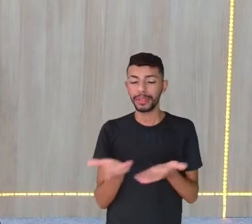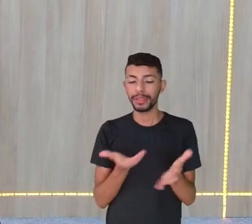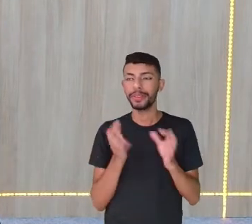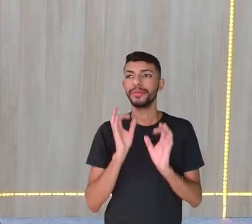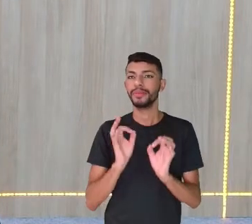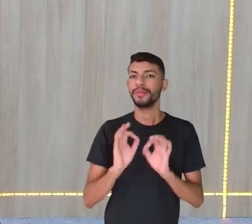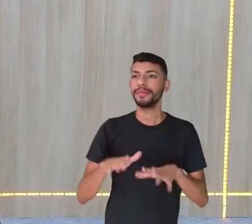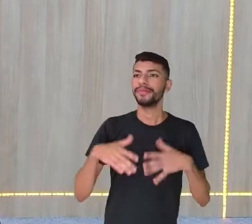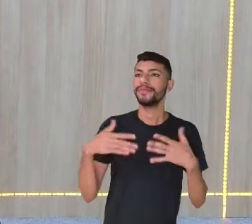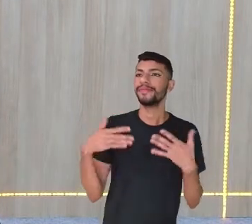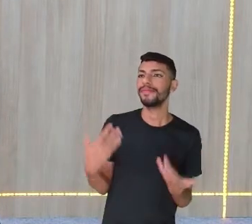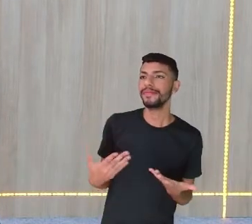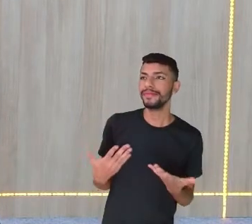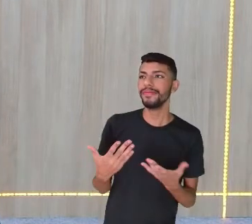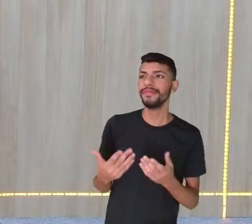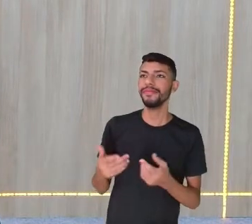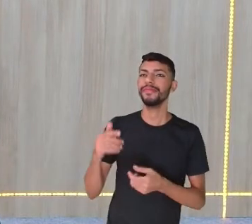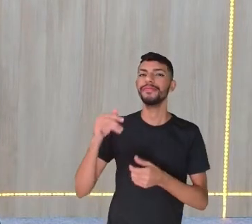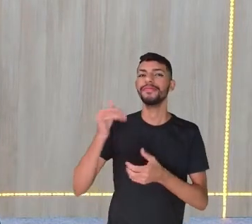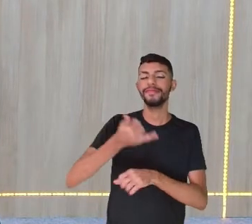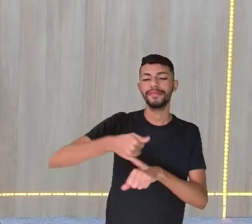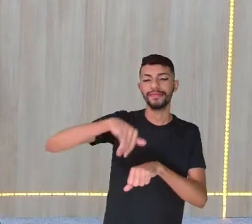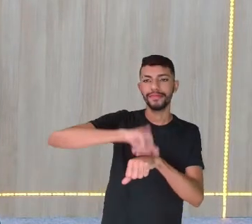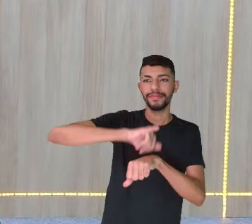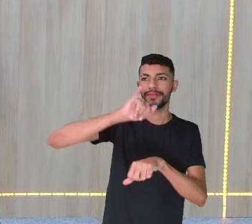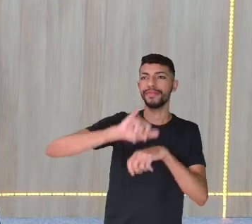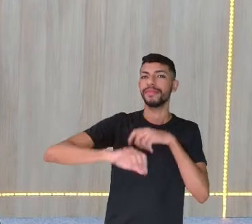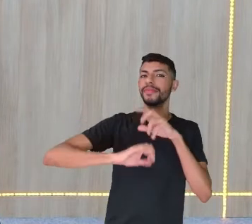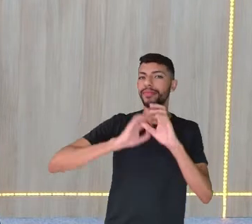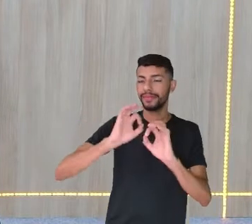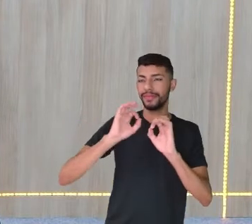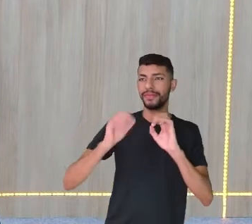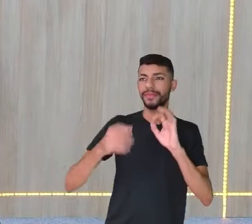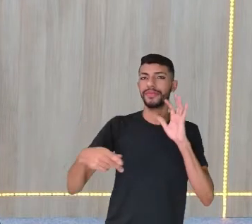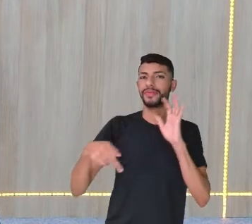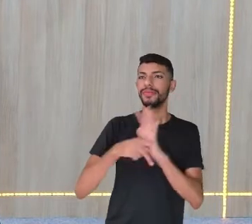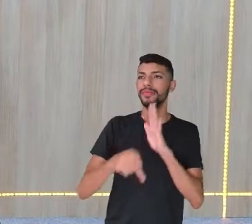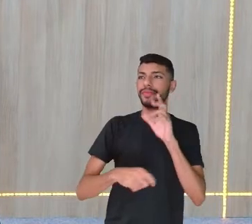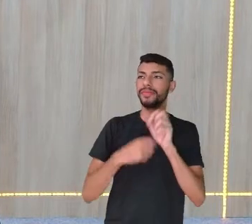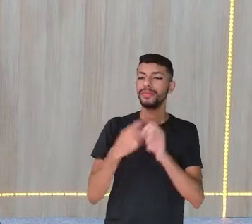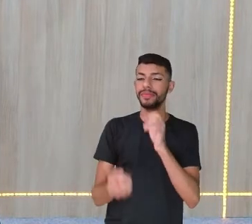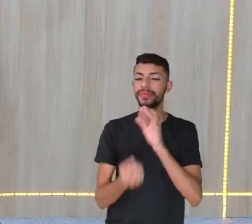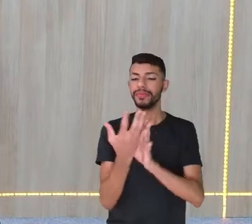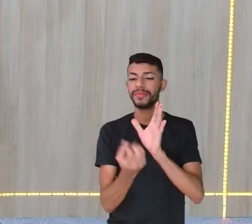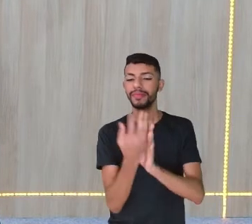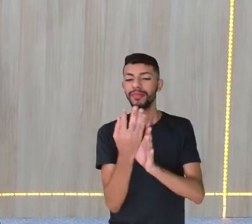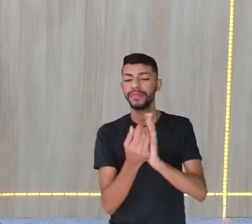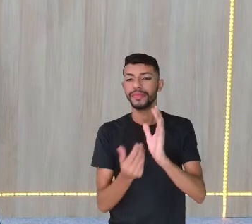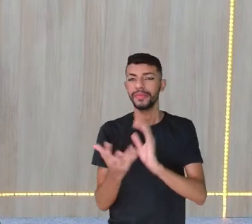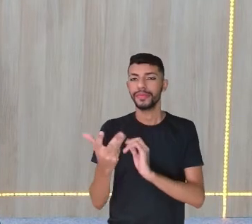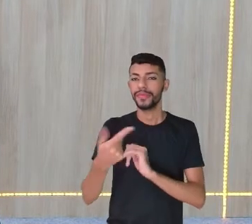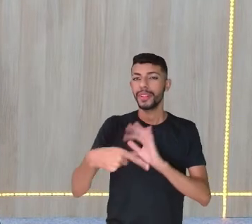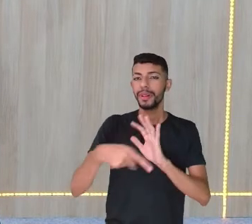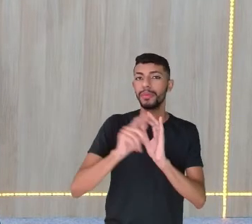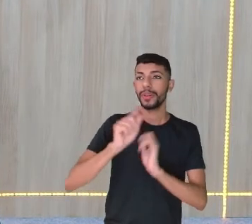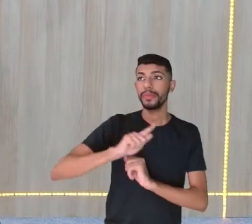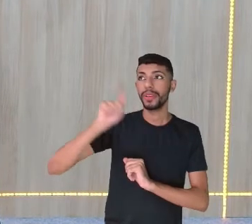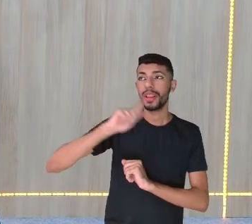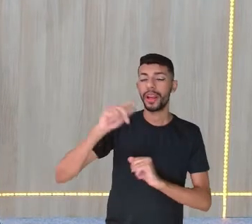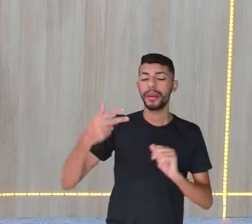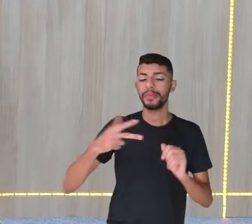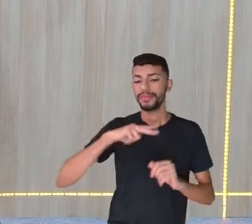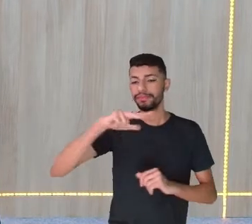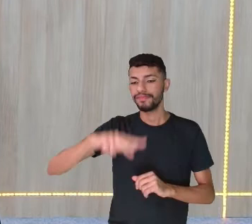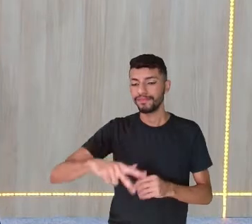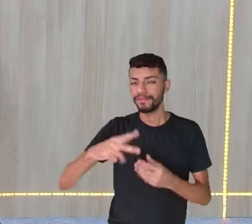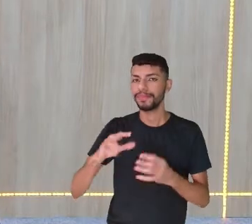aí essas capitanias produzindo em prol a coroa portuguesa,